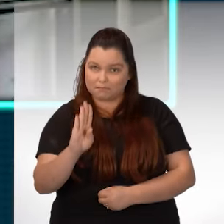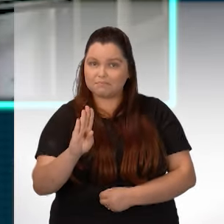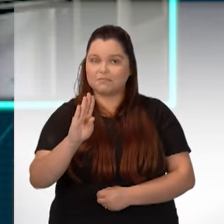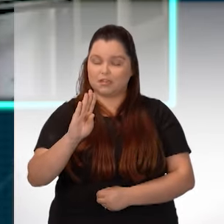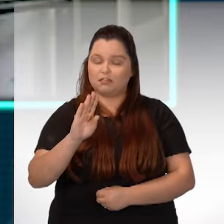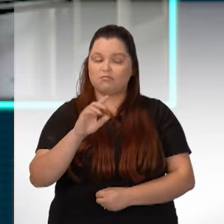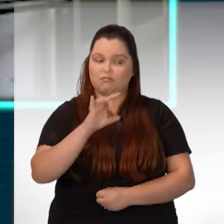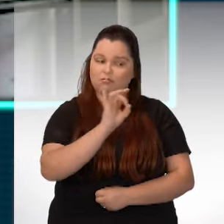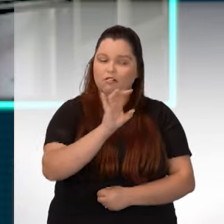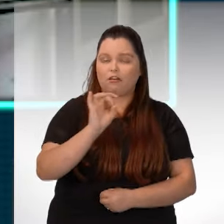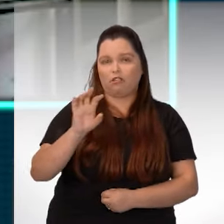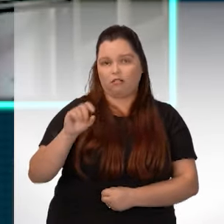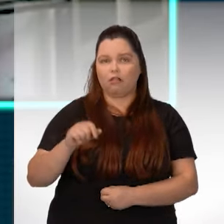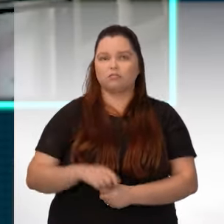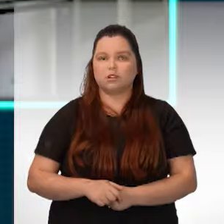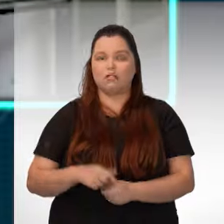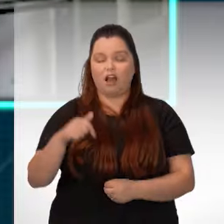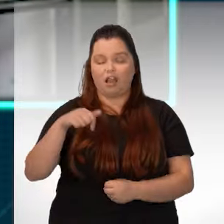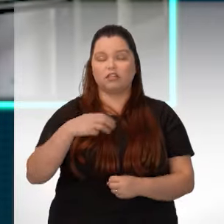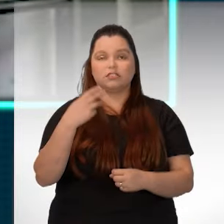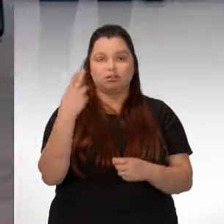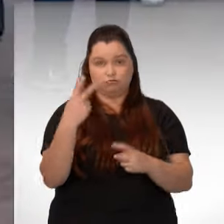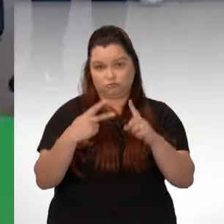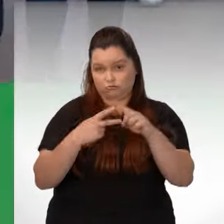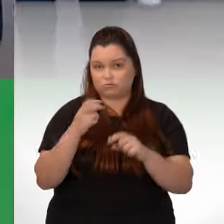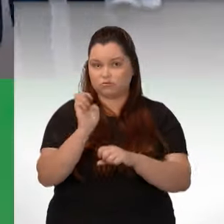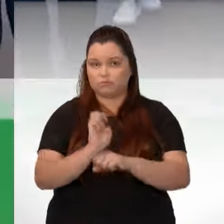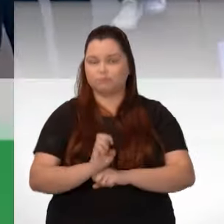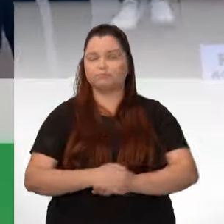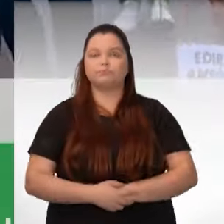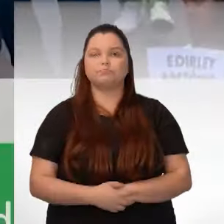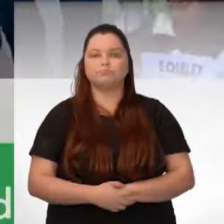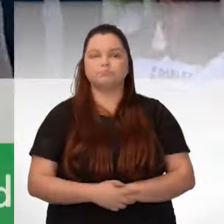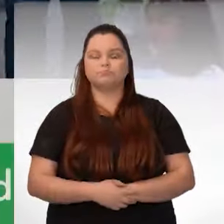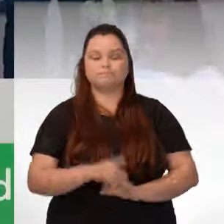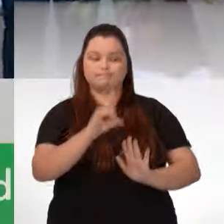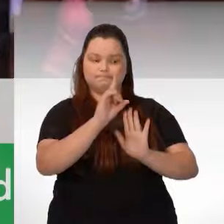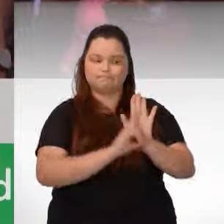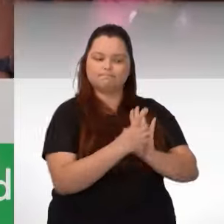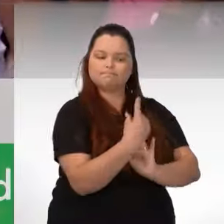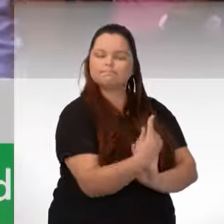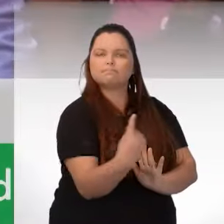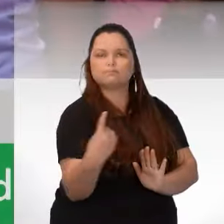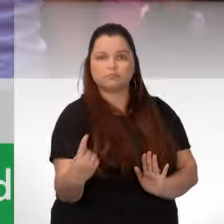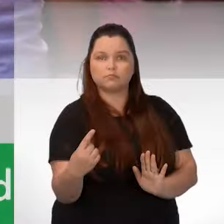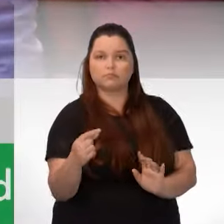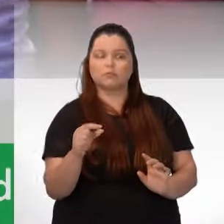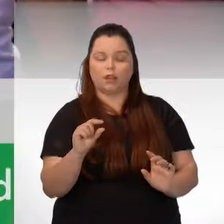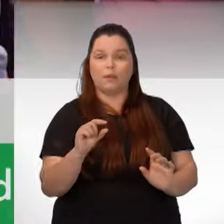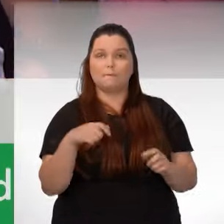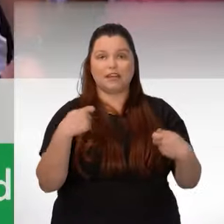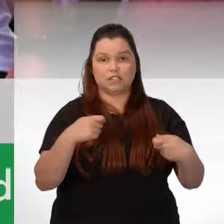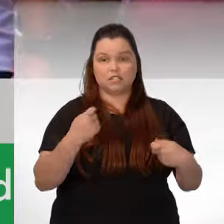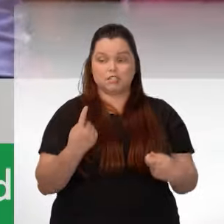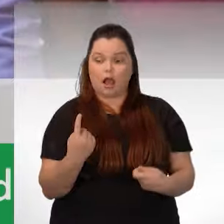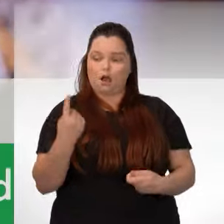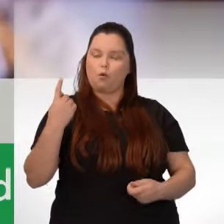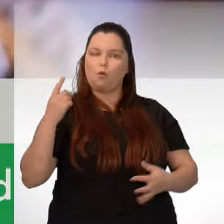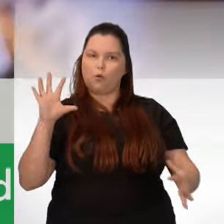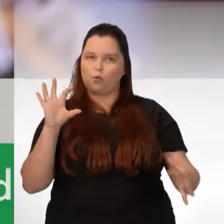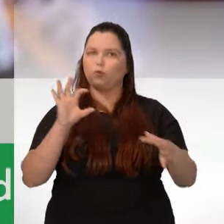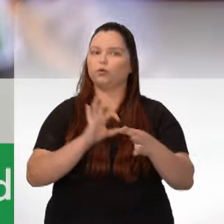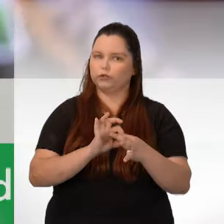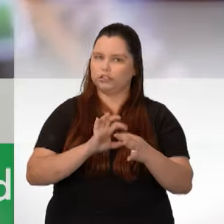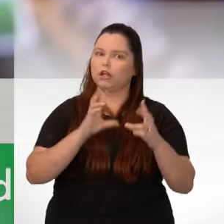né, dos dois estados. Os direitos individuais homogêneos são consequência de um mesmo fato que atingem